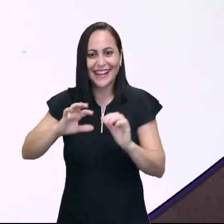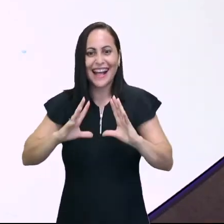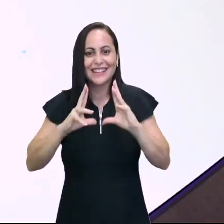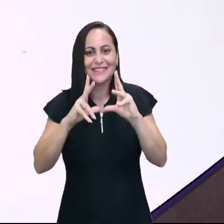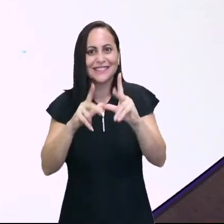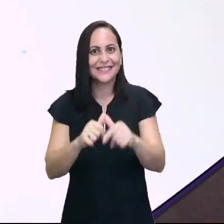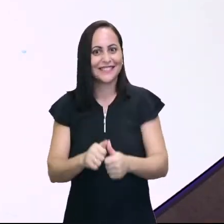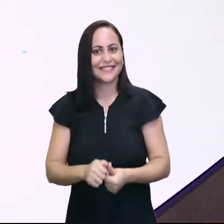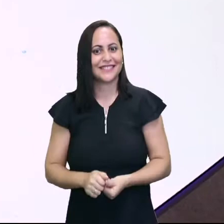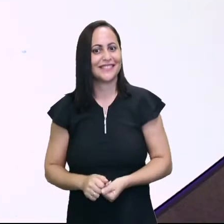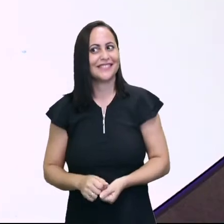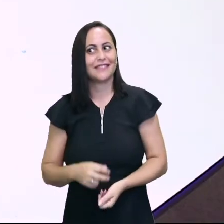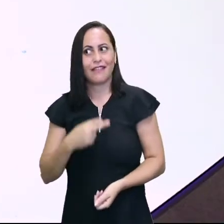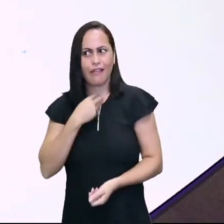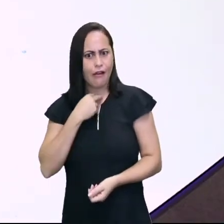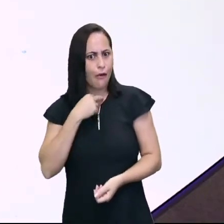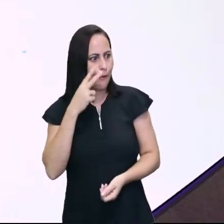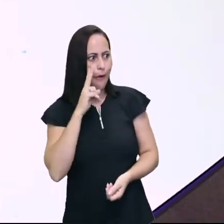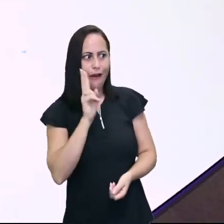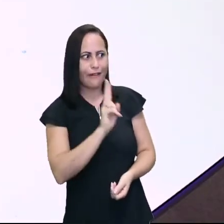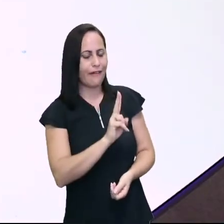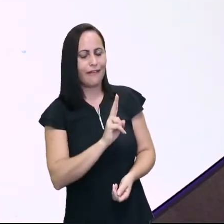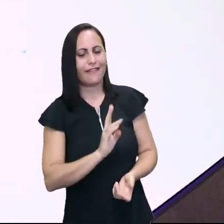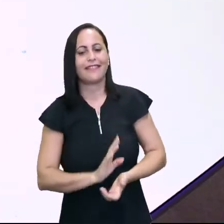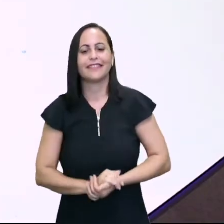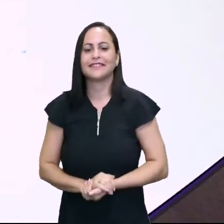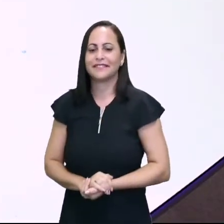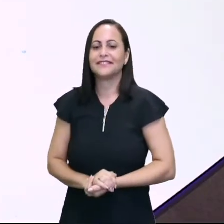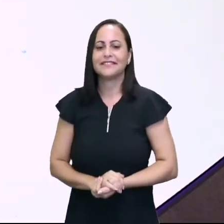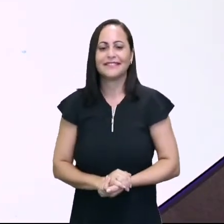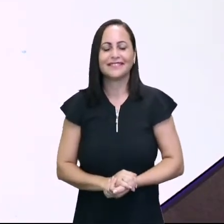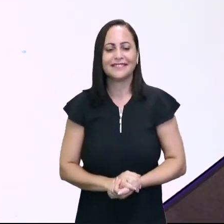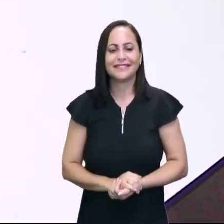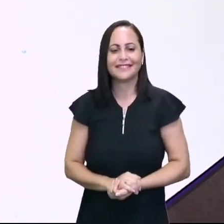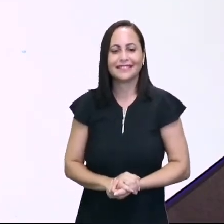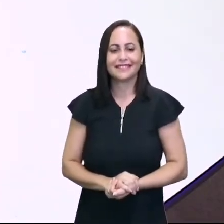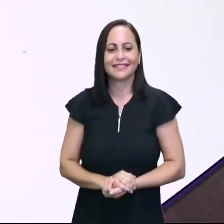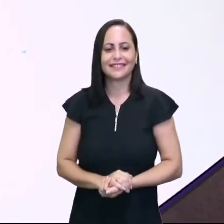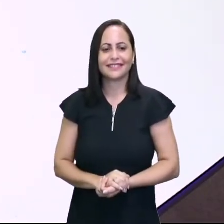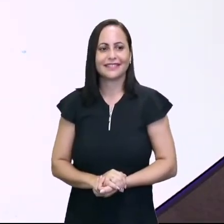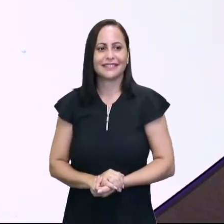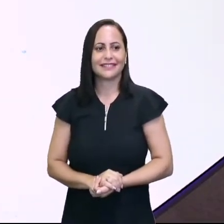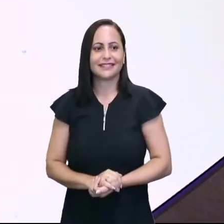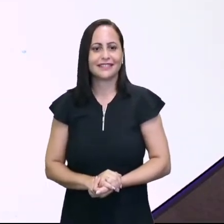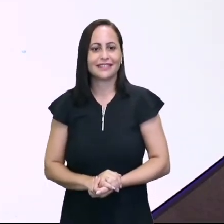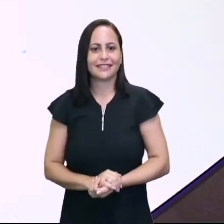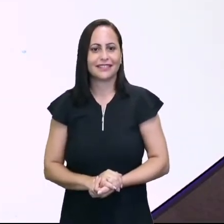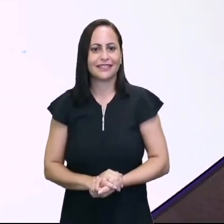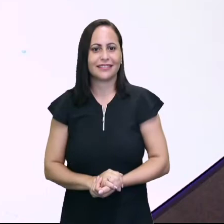Não pode ver, Luciene. Tá bom, não tô vendo não. Ah, peraí. Aqui.